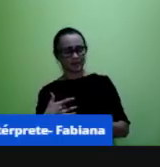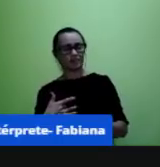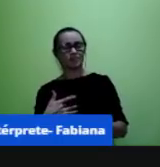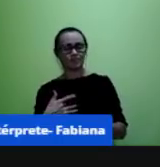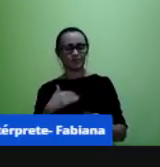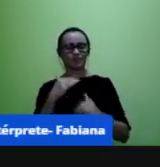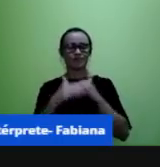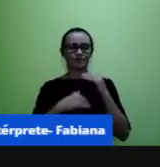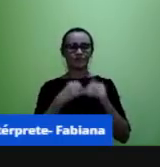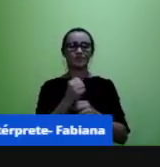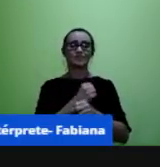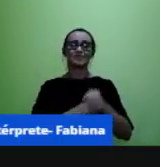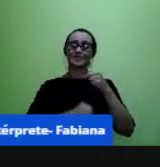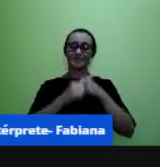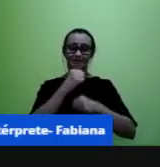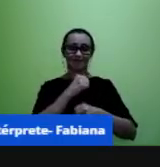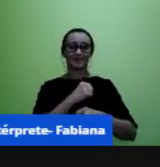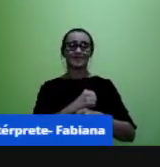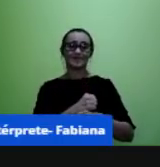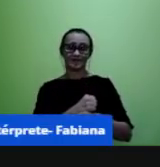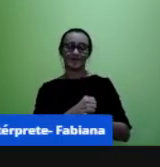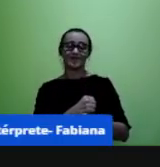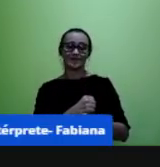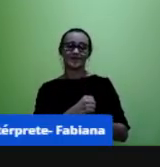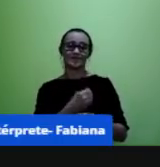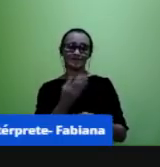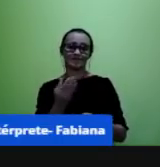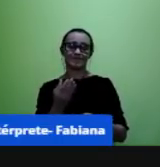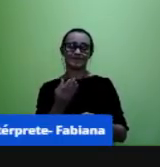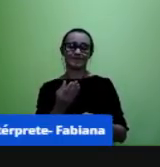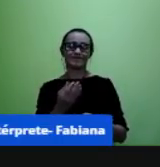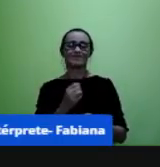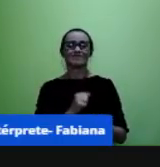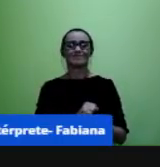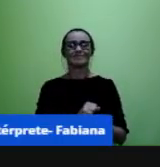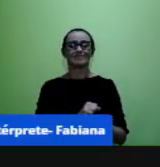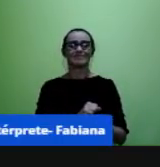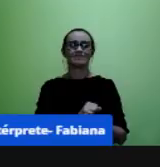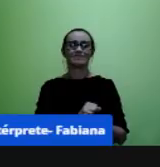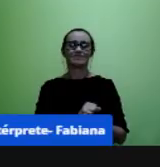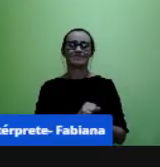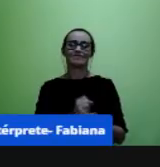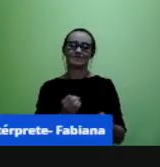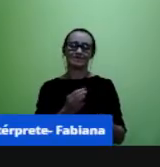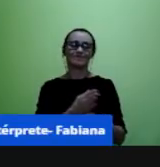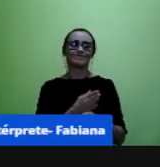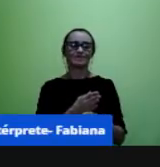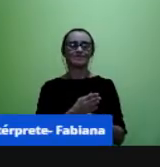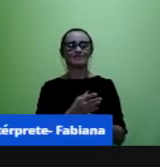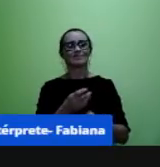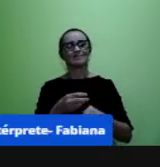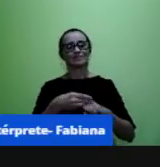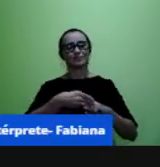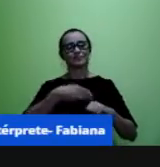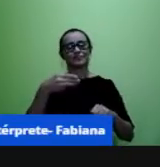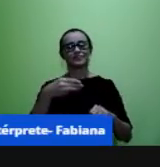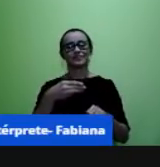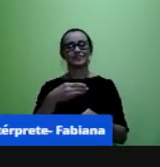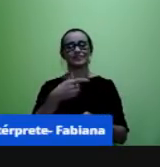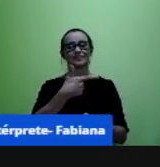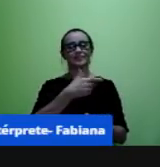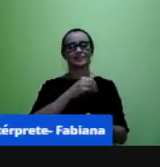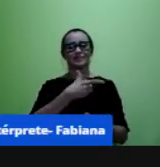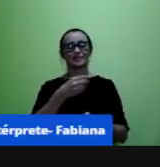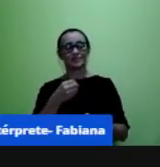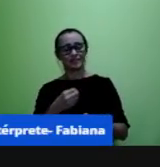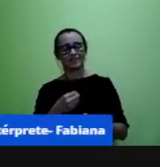ano passado, em plena pandemia também, nesse contexto de aula síncrona, em 2020, que eu defendi a